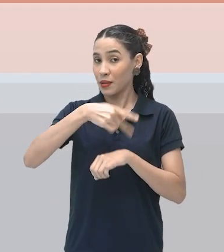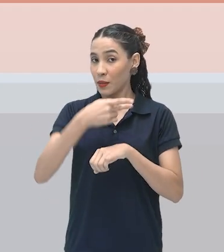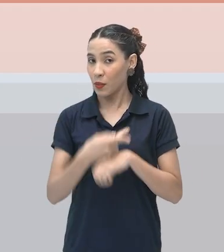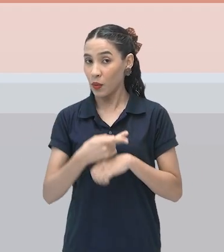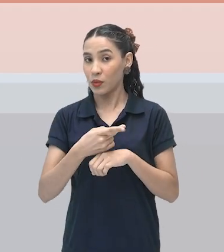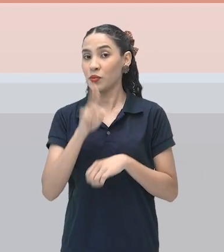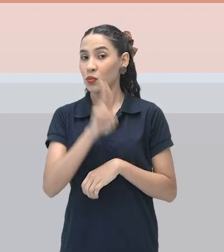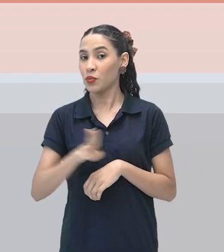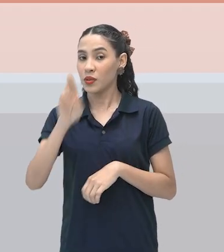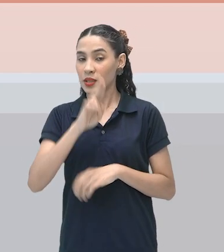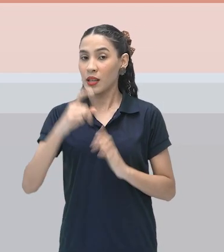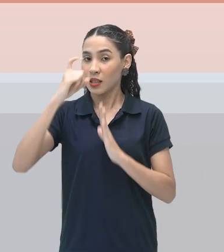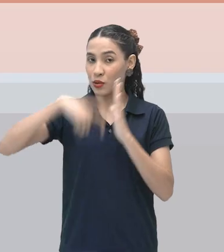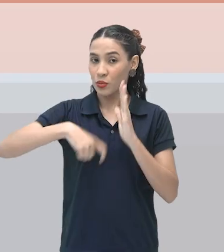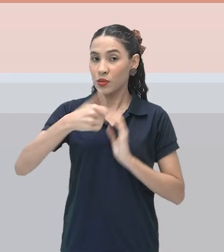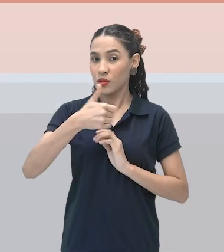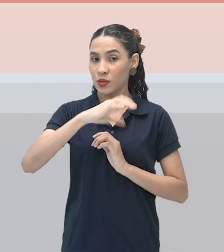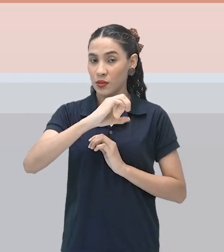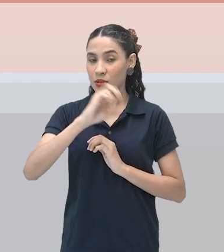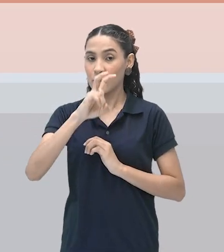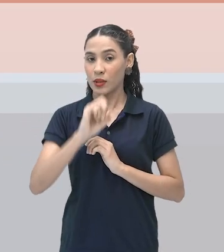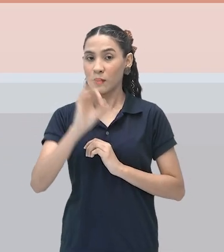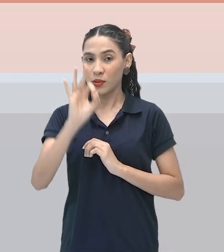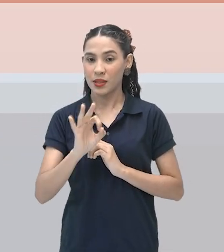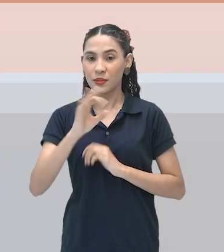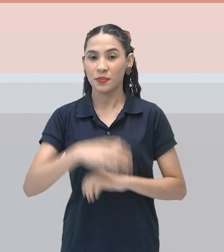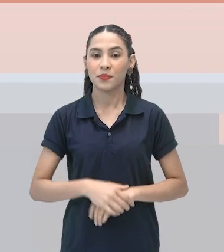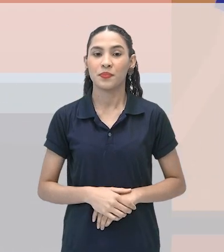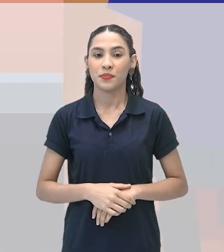e depois aplicar um desconto de 50%.